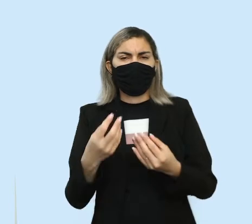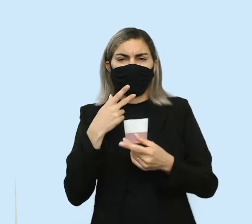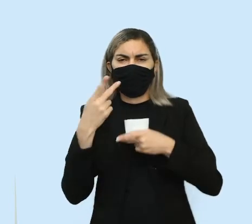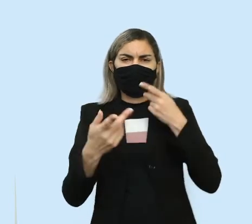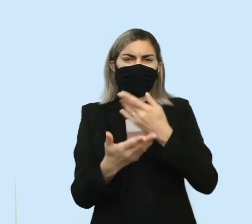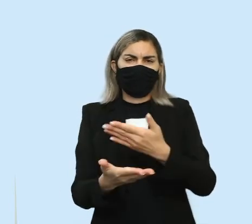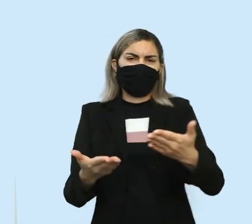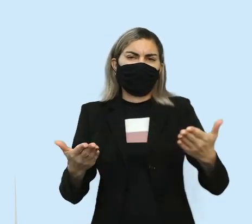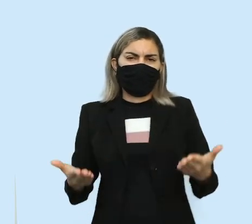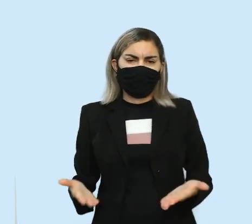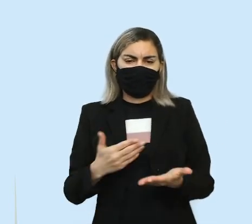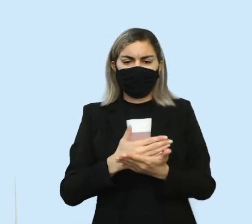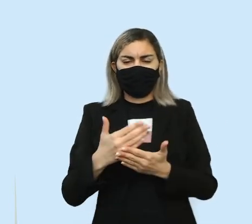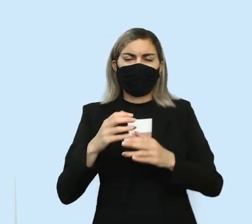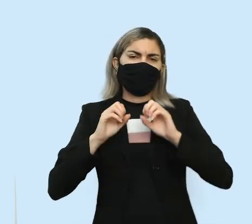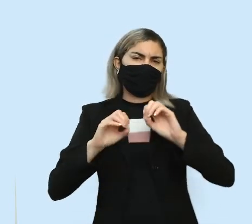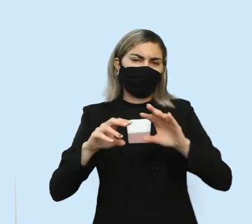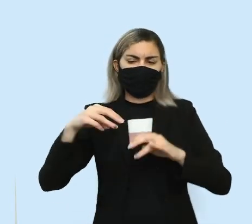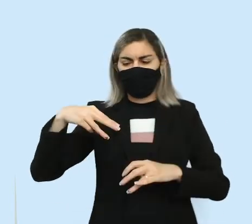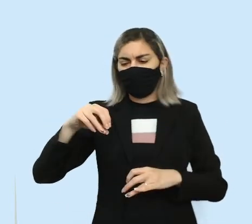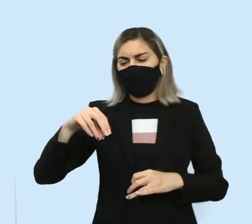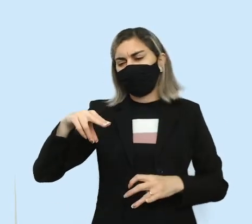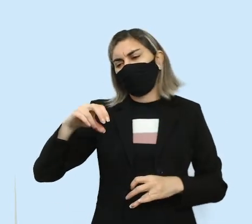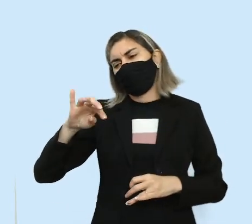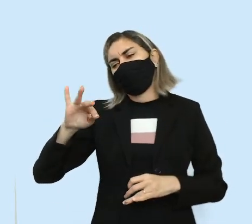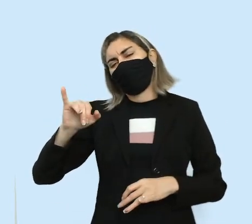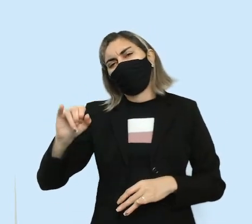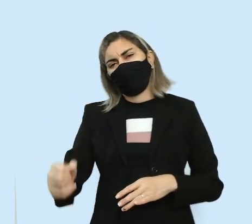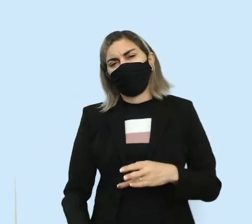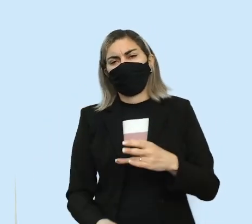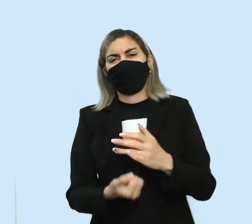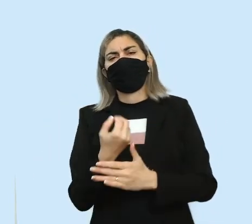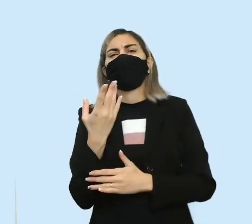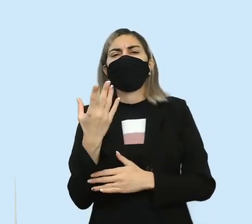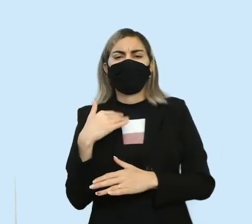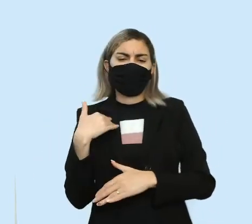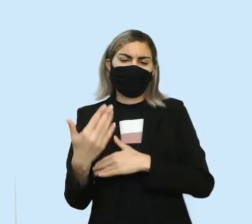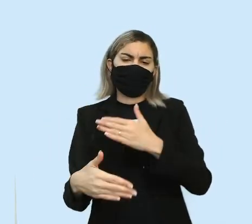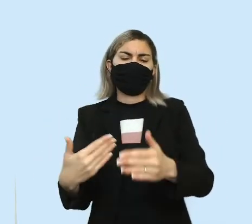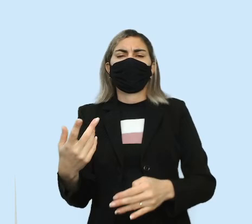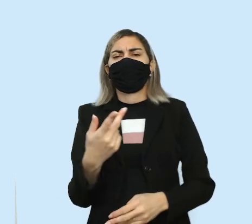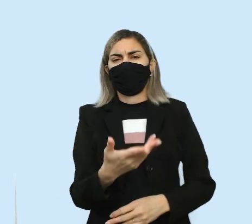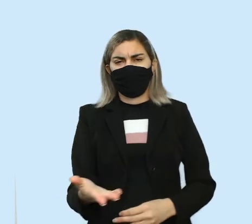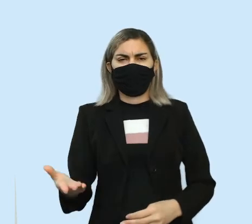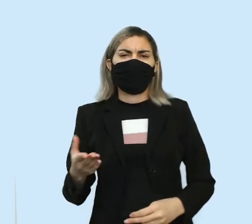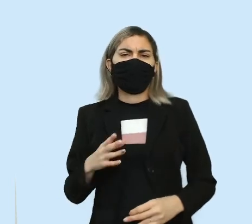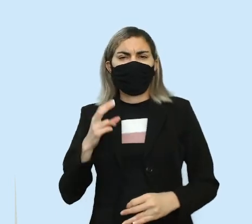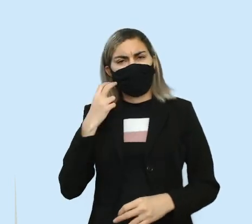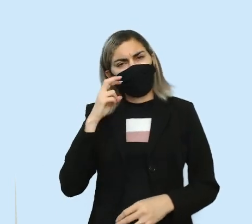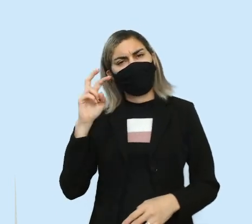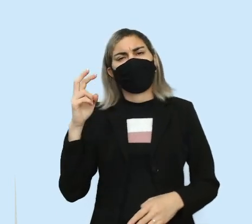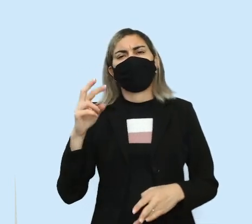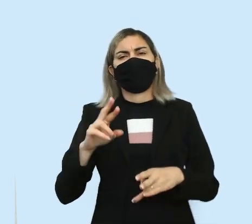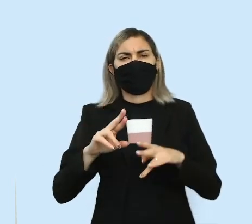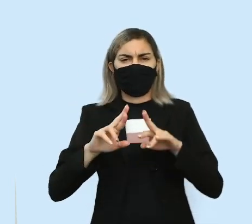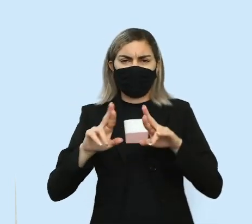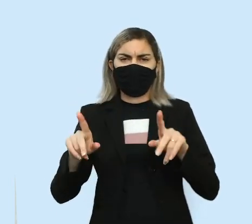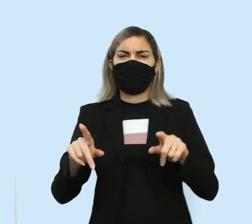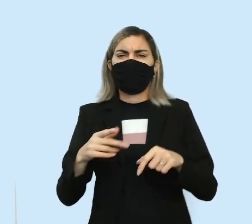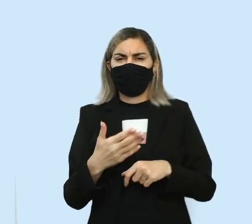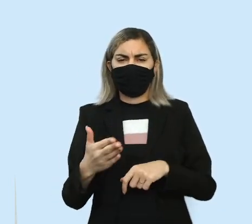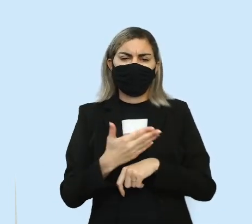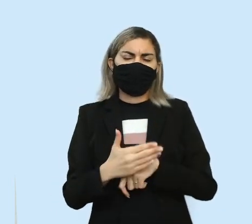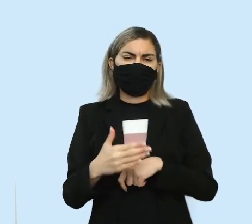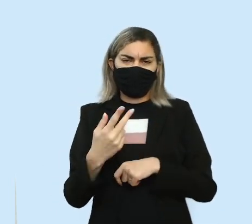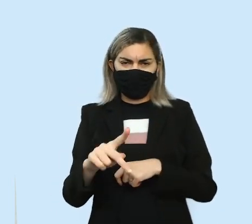há pouco no começo dessa aula, pelo monoteísmo, né, que surge e que desenvolve entre eles, né, uma cultura totalmente diferente da que se estava